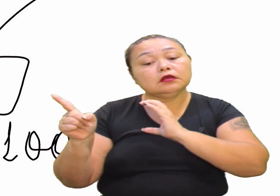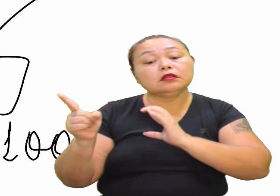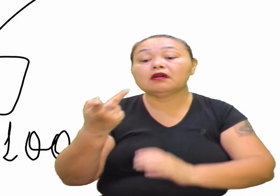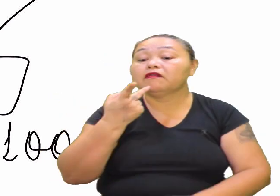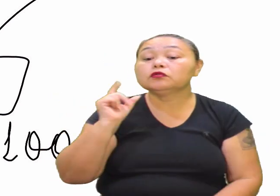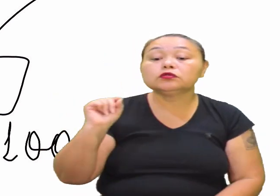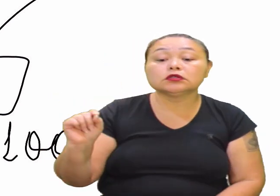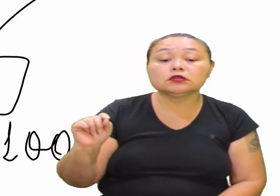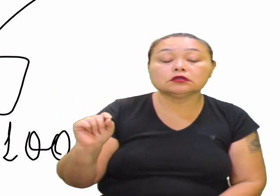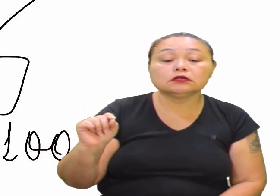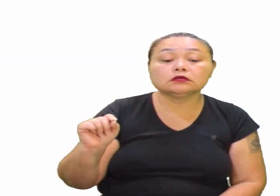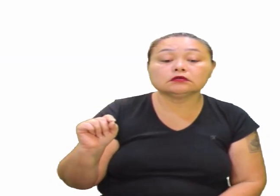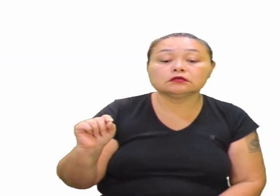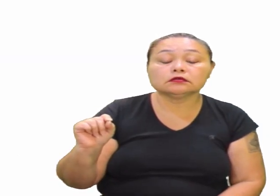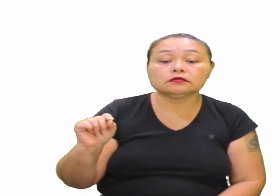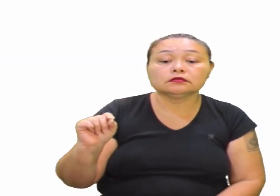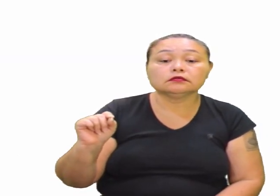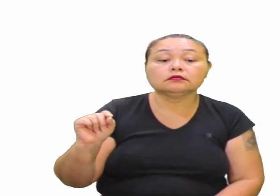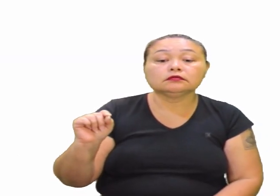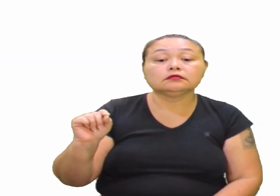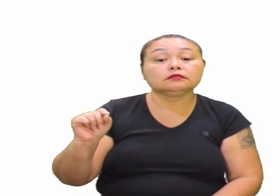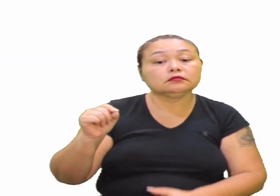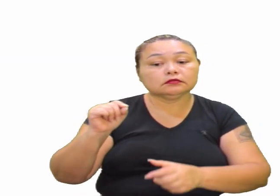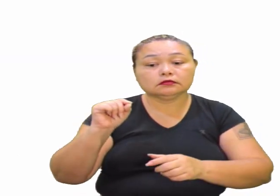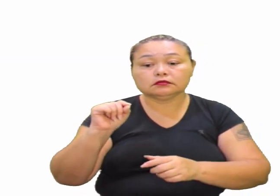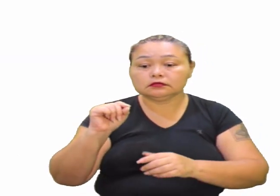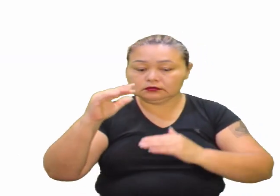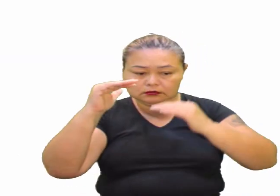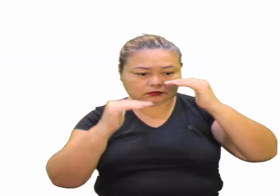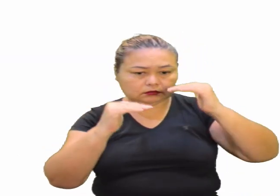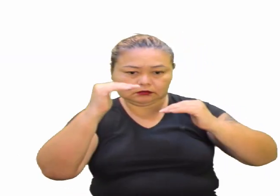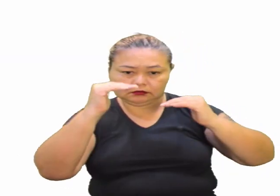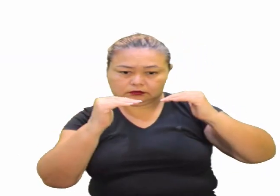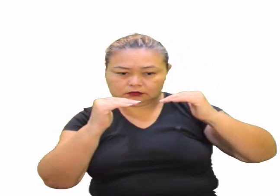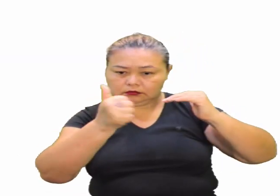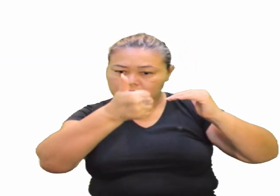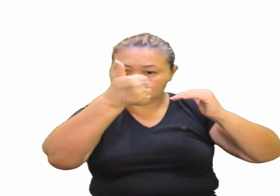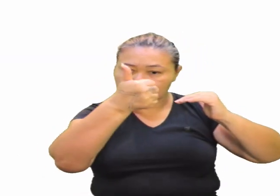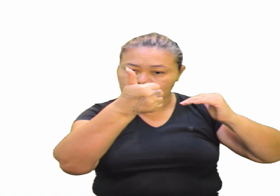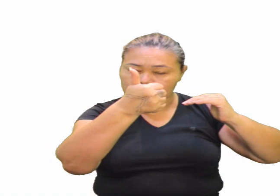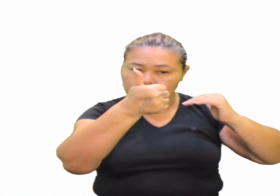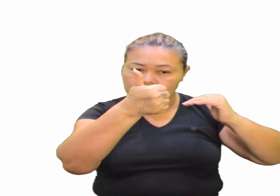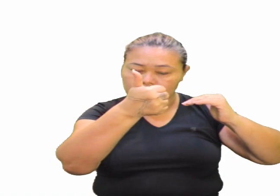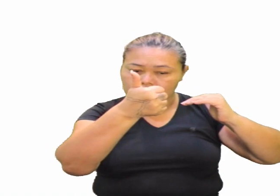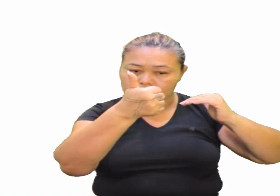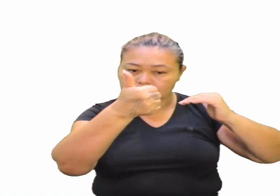quê? Nós estamos falando da proporção